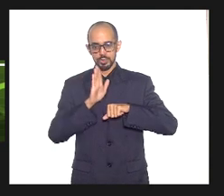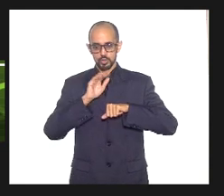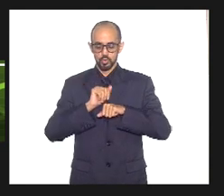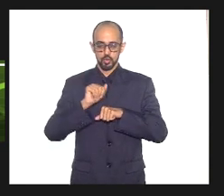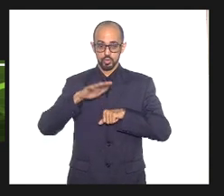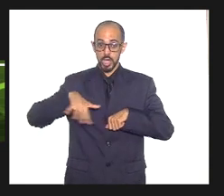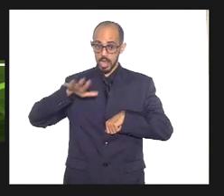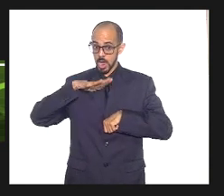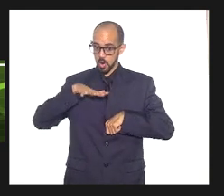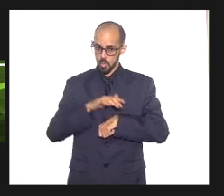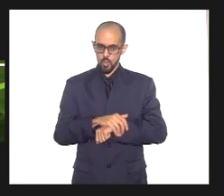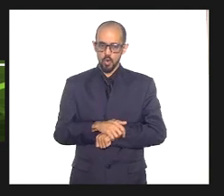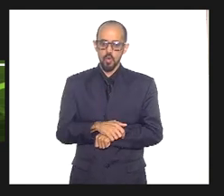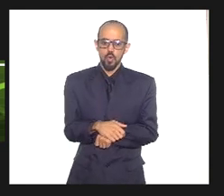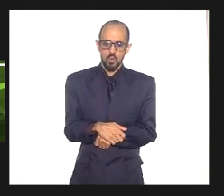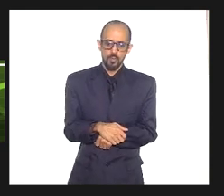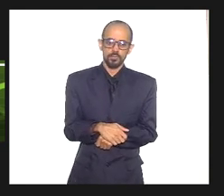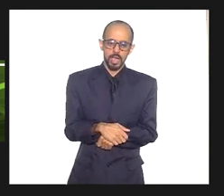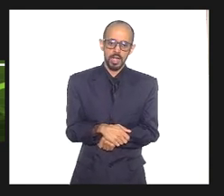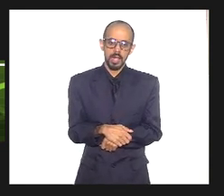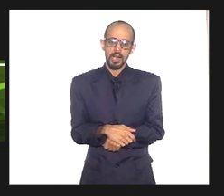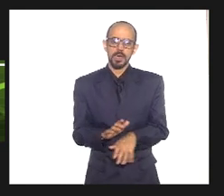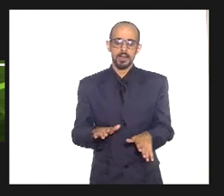um todo. Boa parte